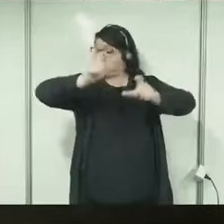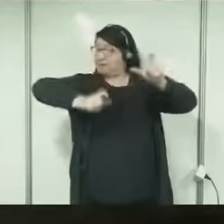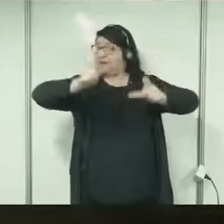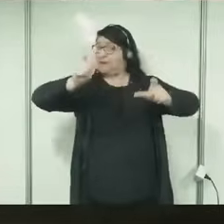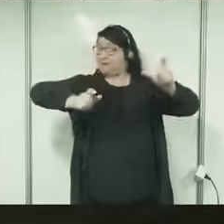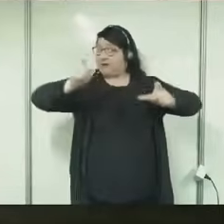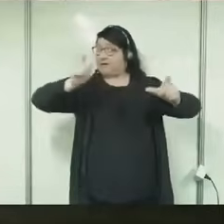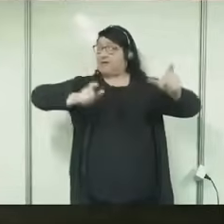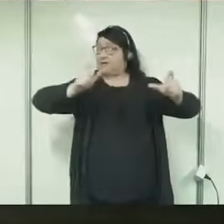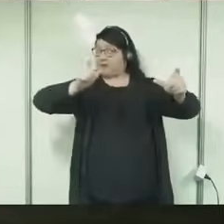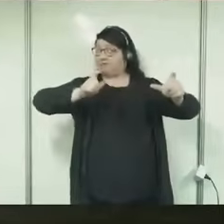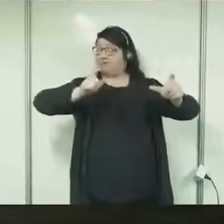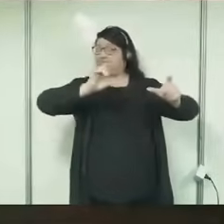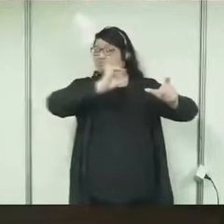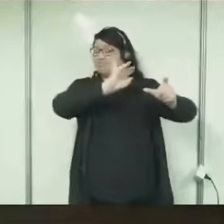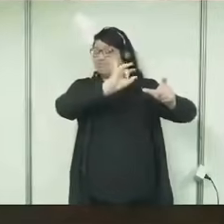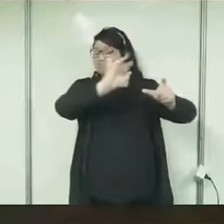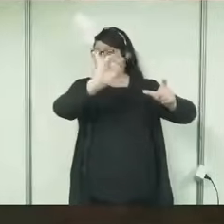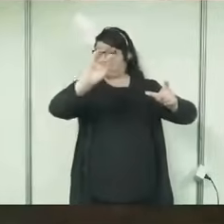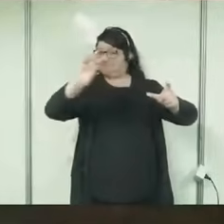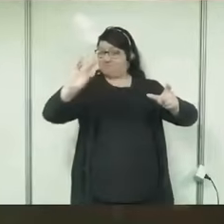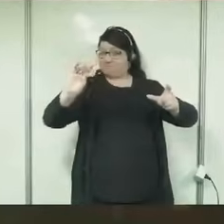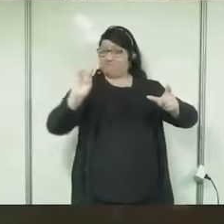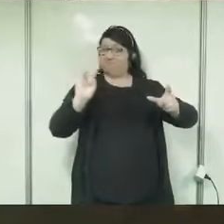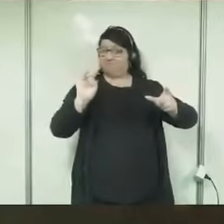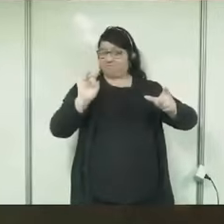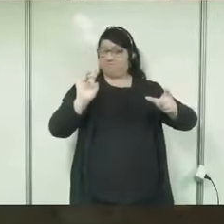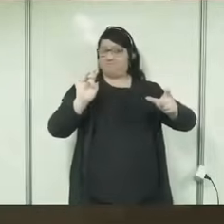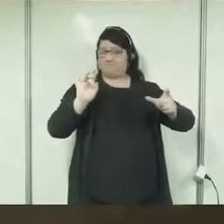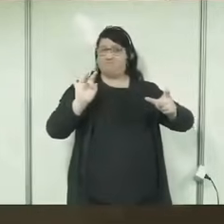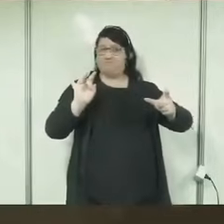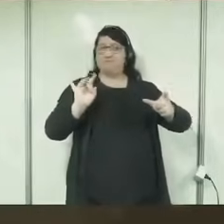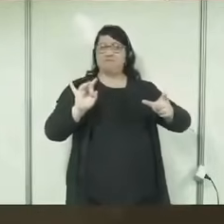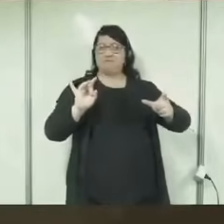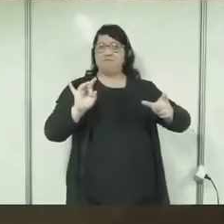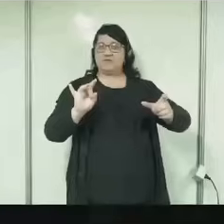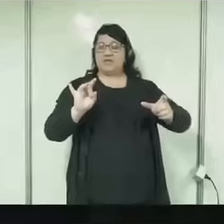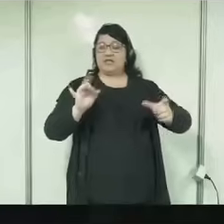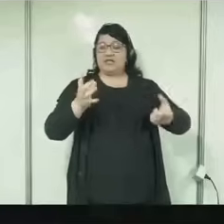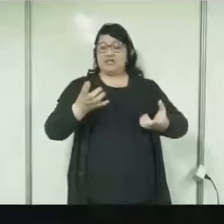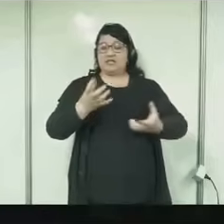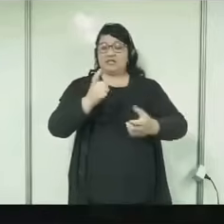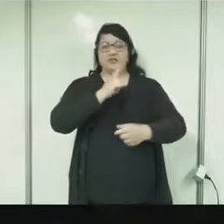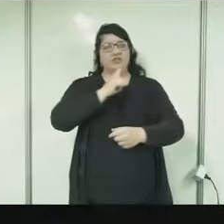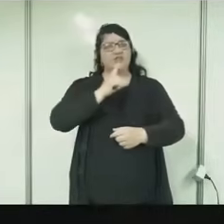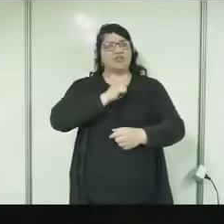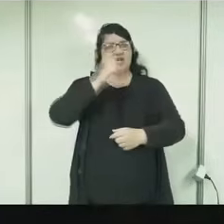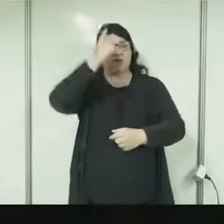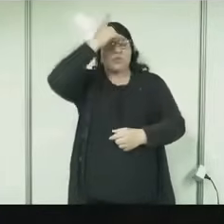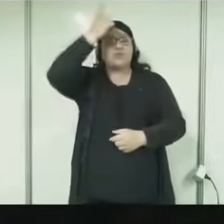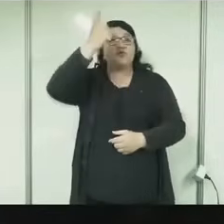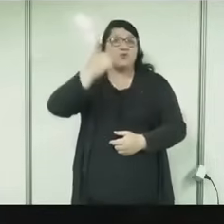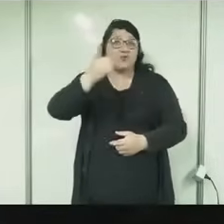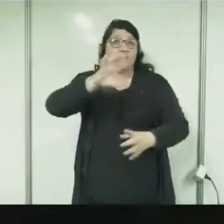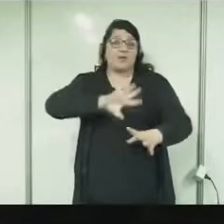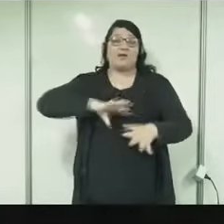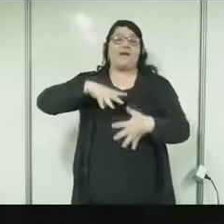a sua história, cada ser em si carrega o dom de ser capaz